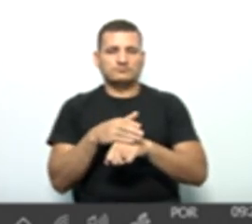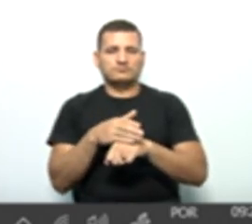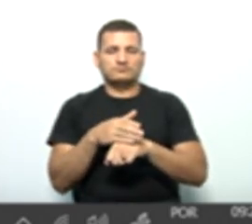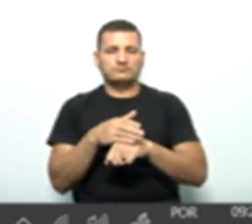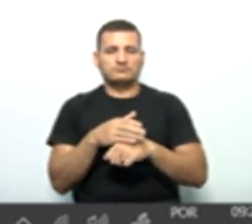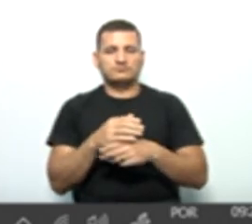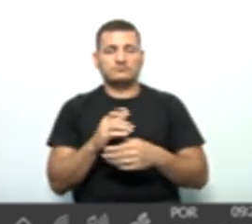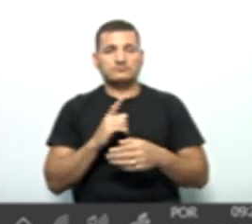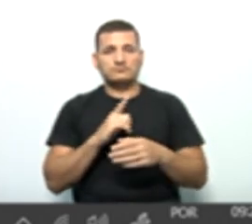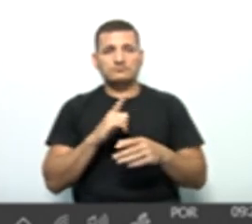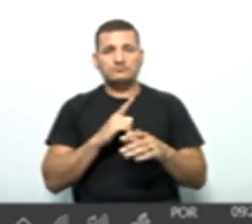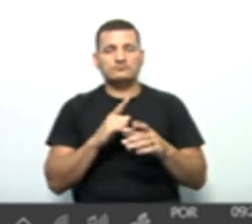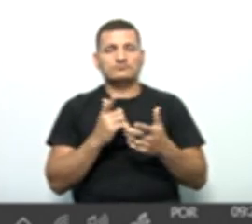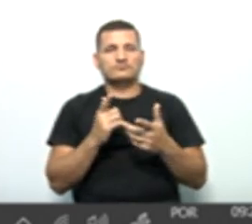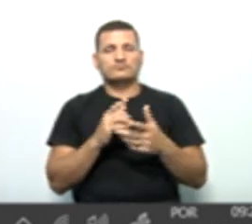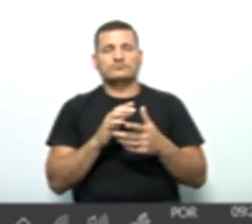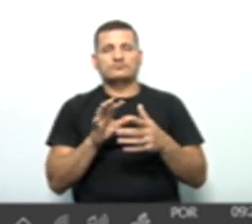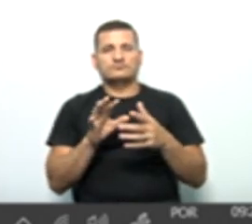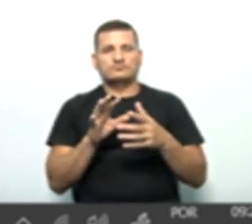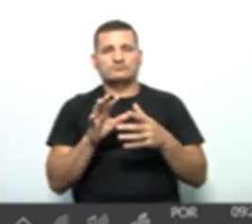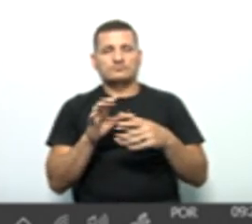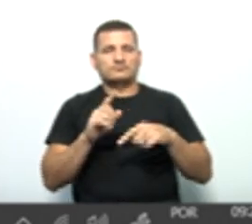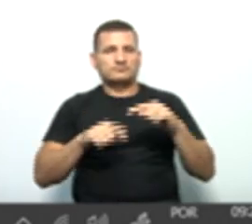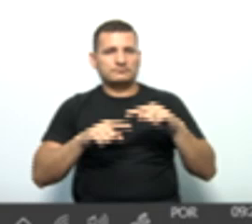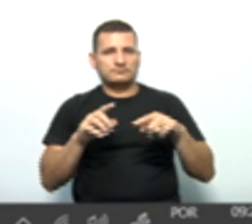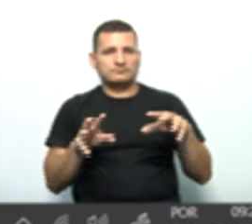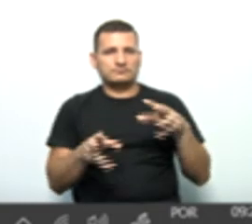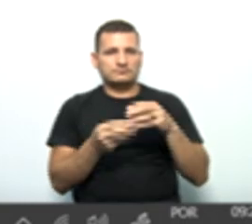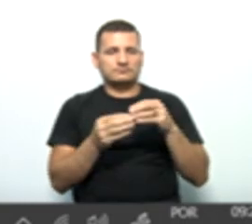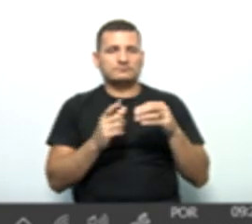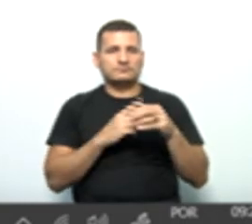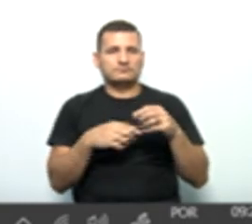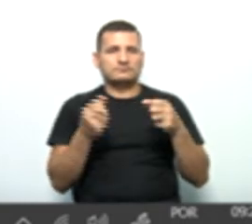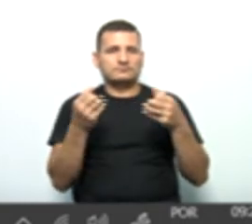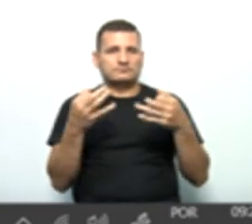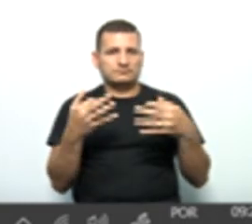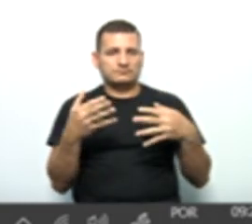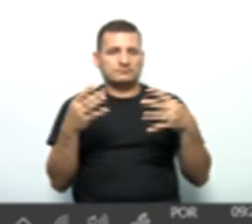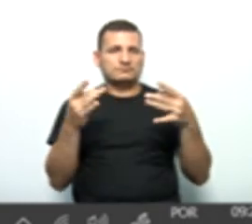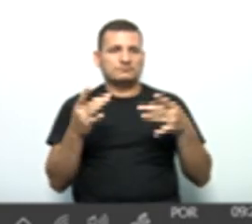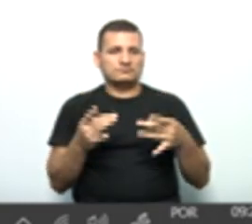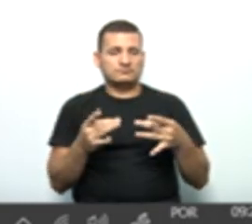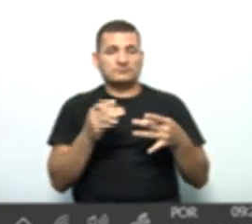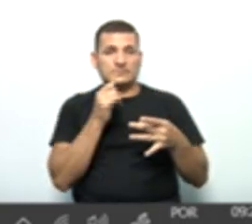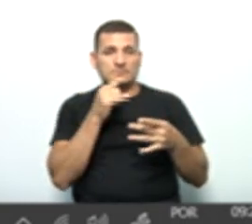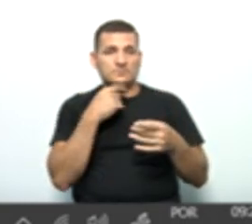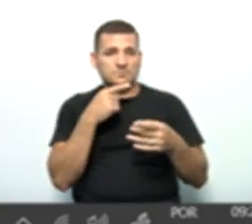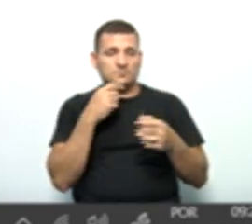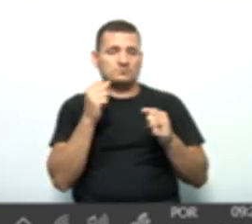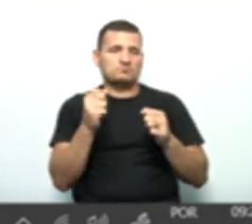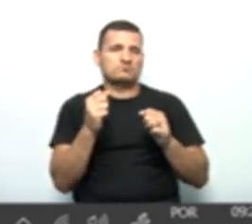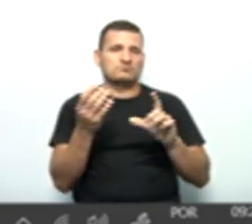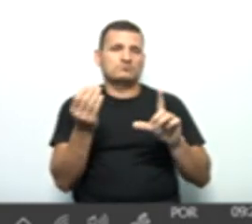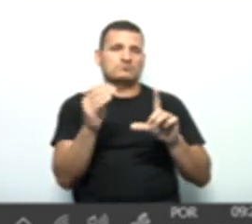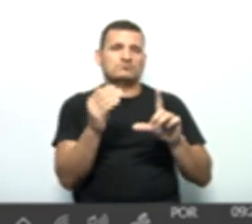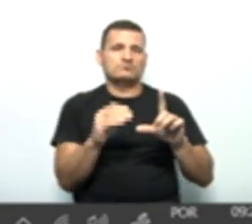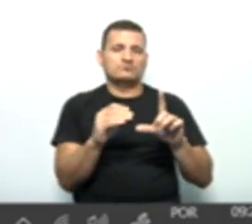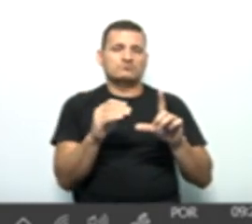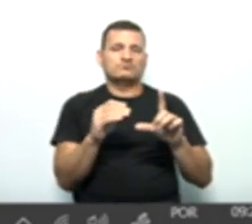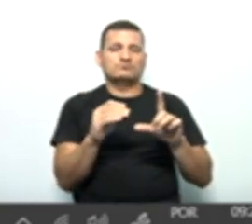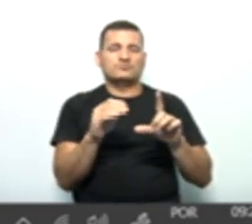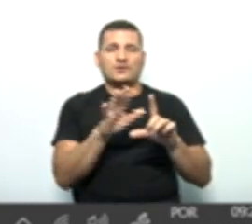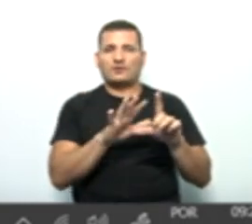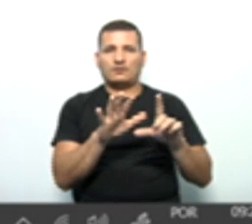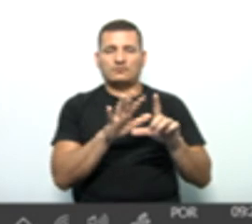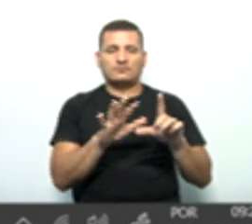Tem um material complementar que vocês podem desenvolver. Está bem explicadinho lá no material. Qualquer dúvida, vocês podem postar no fórum para nós, né,